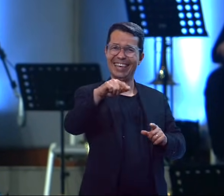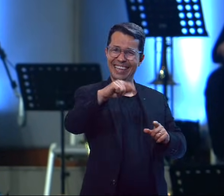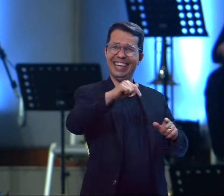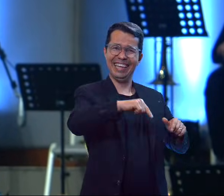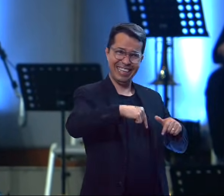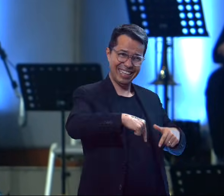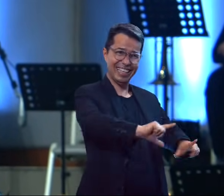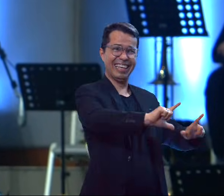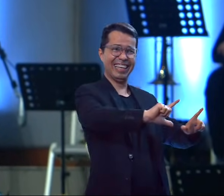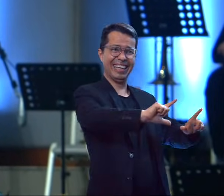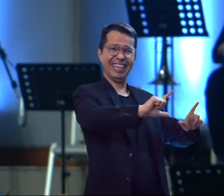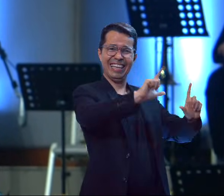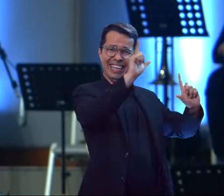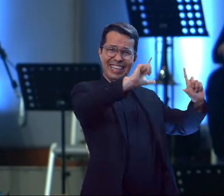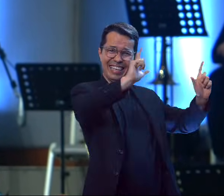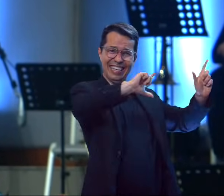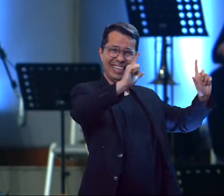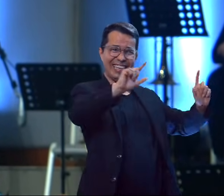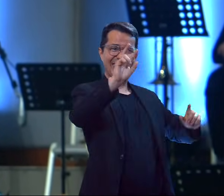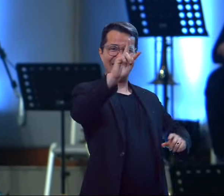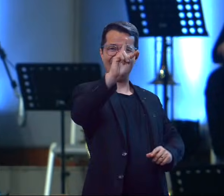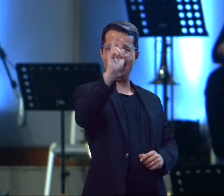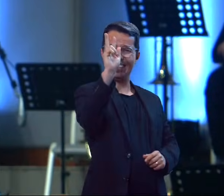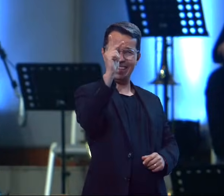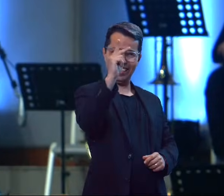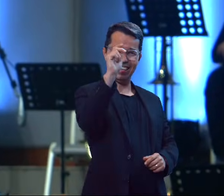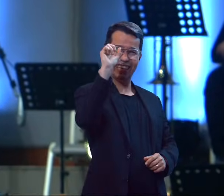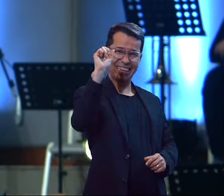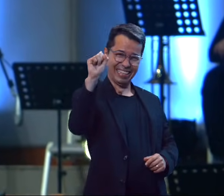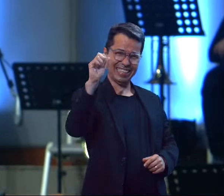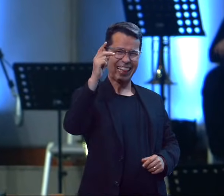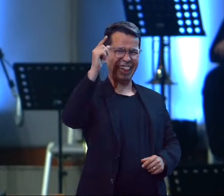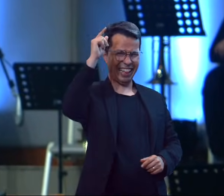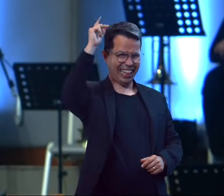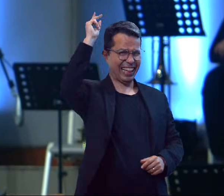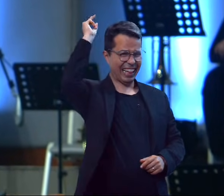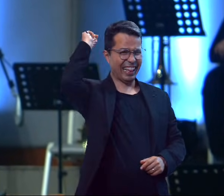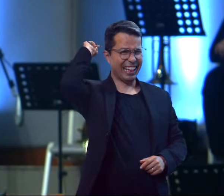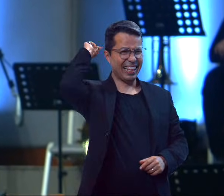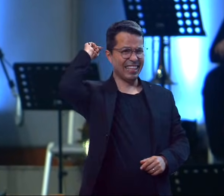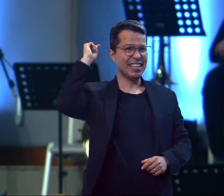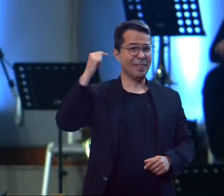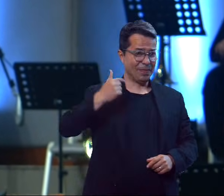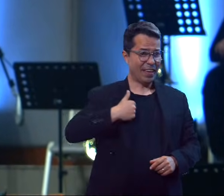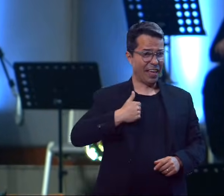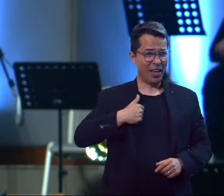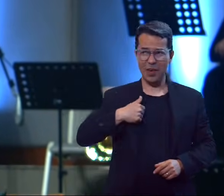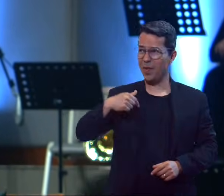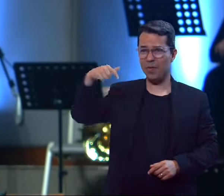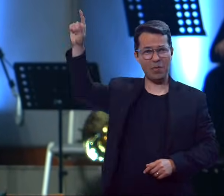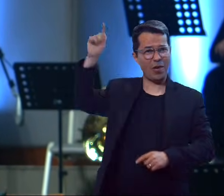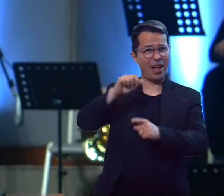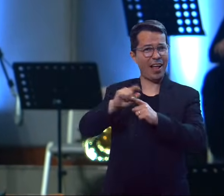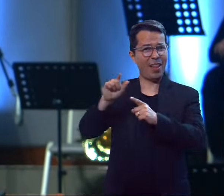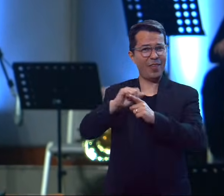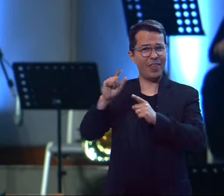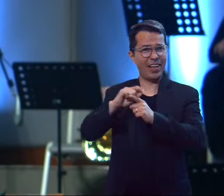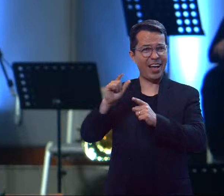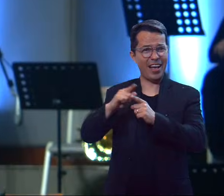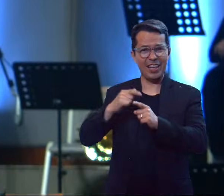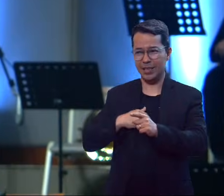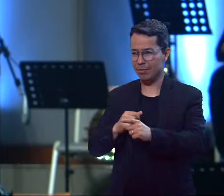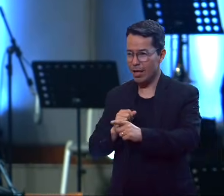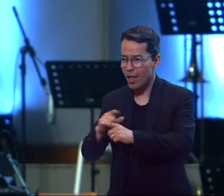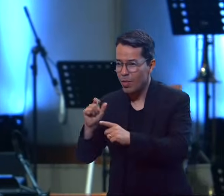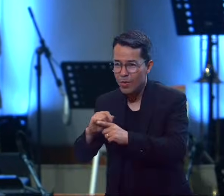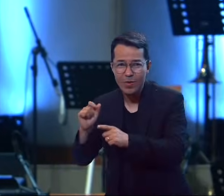Quem é antigo aqui tinha Carisma, que era a locadora que você podia alocar filmes cristãos. E eu lembro que